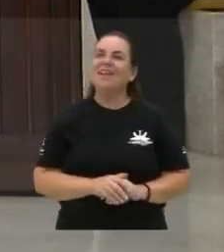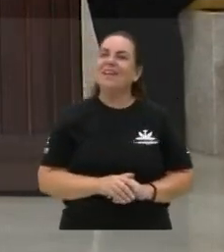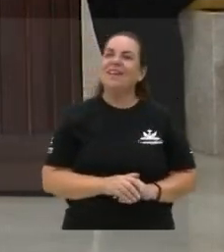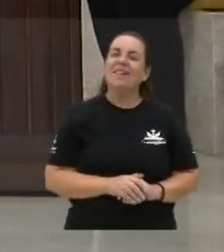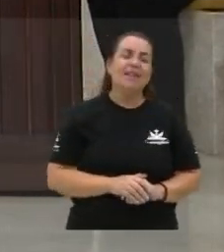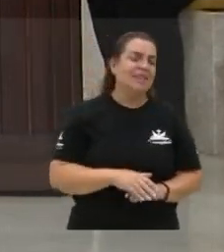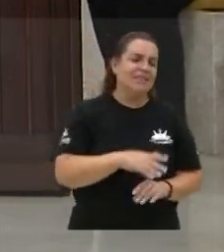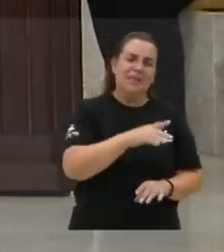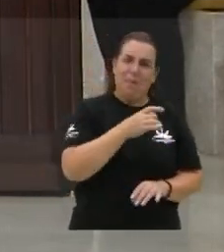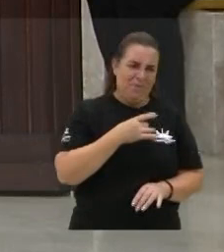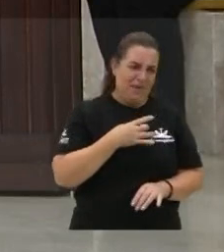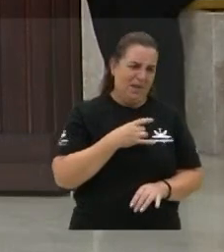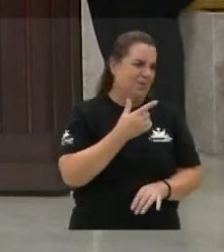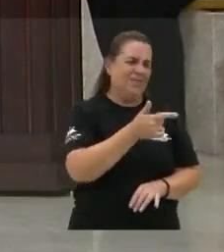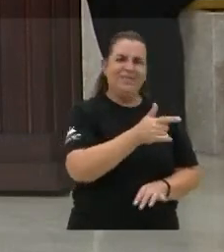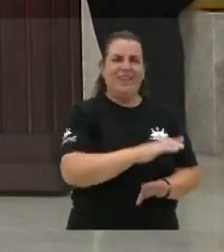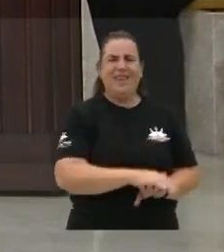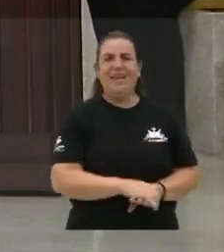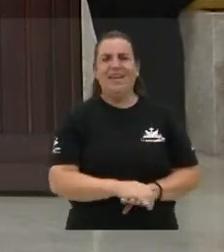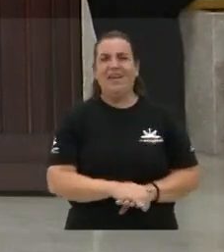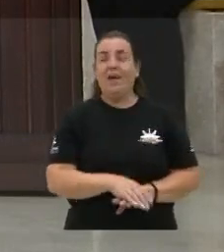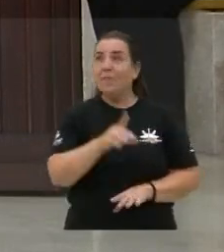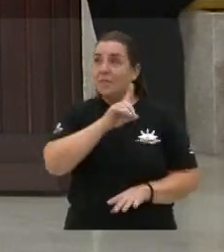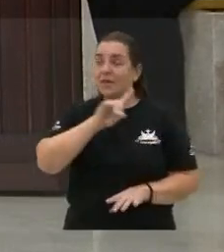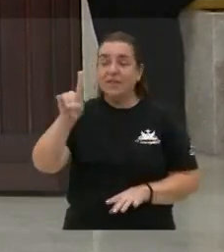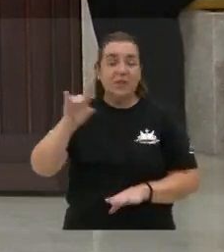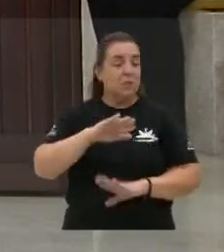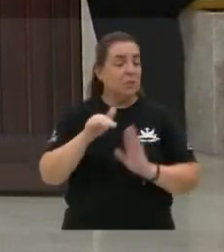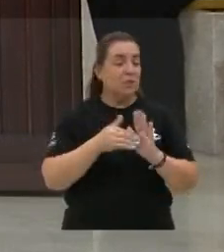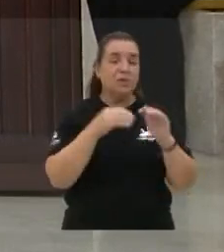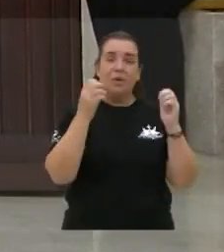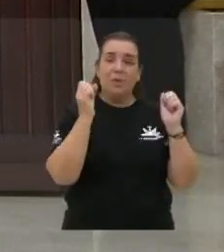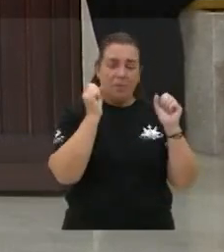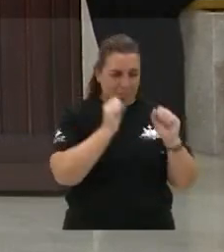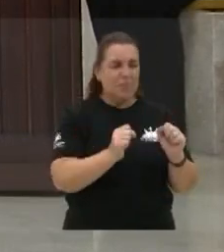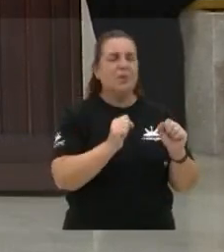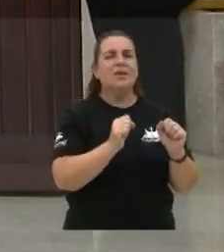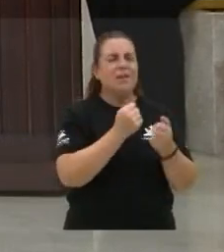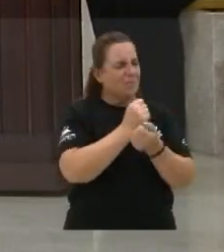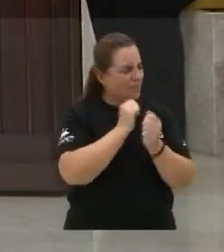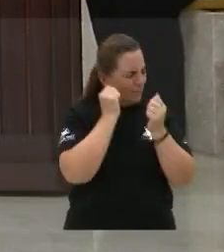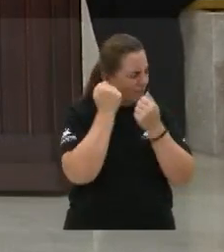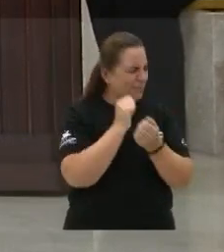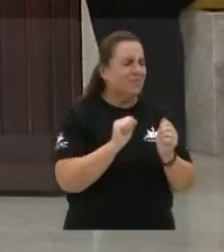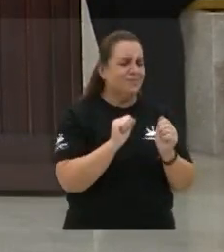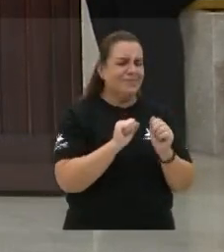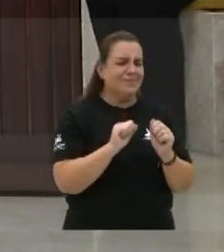Não tenhas medo, Maria, para Deus tudo é possível. E como prova,